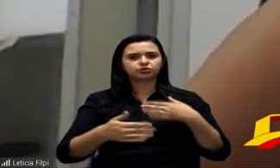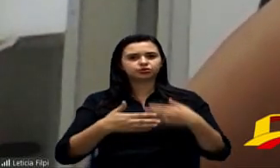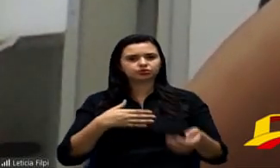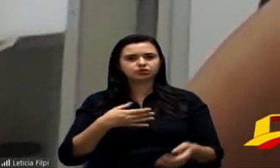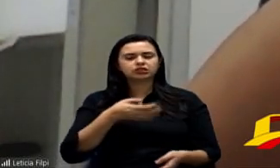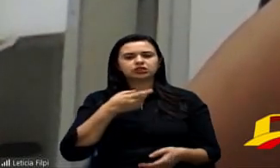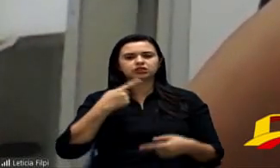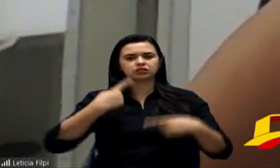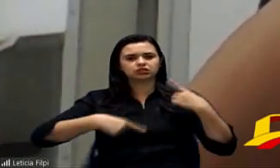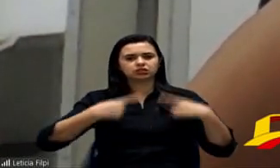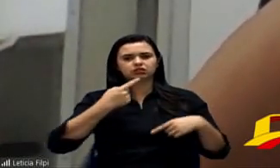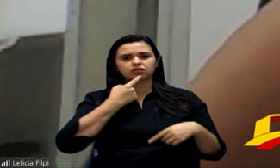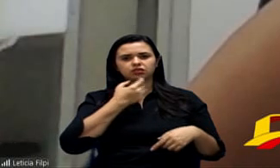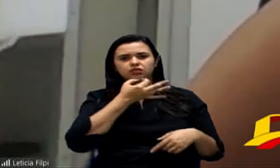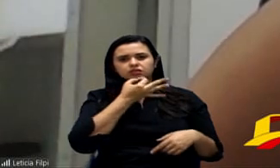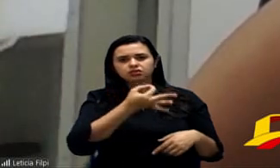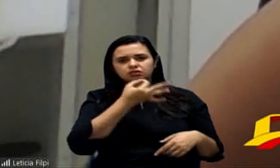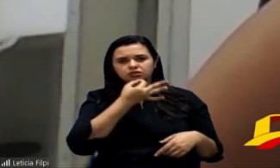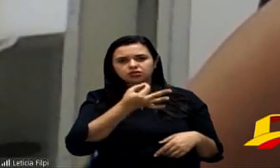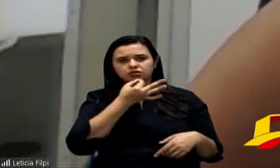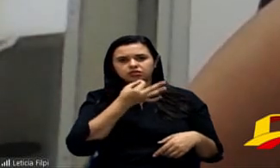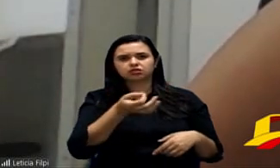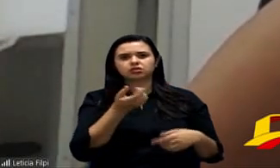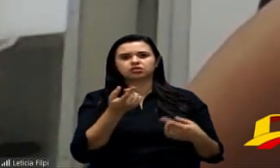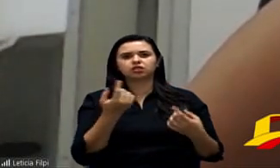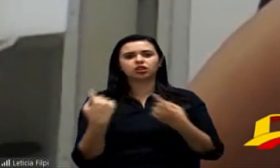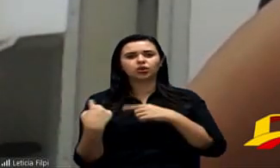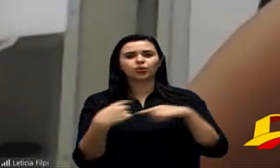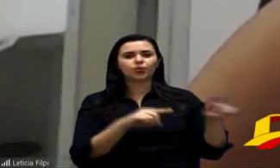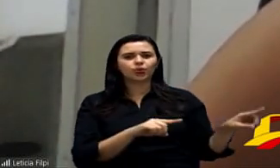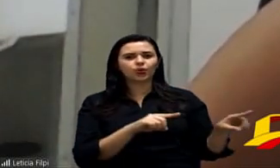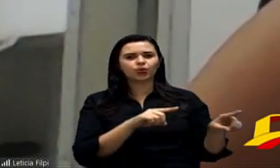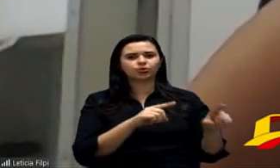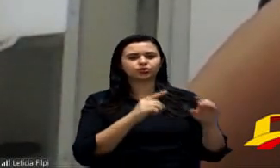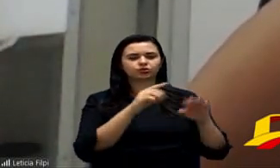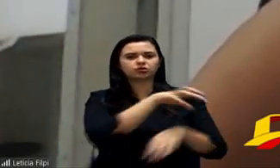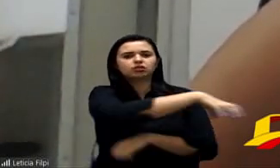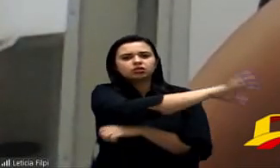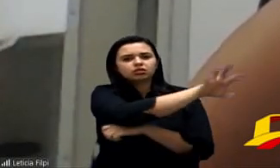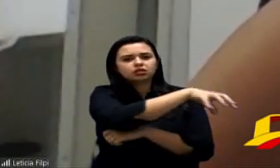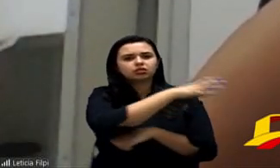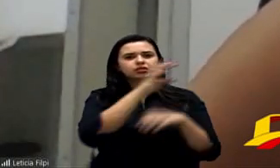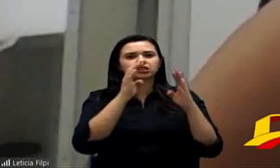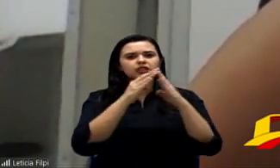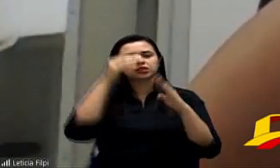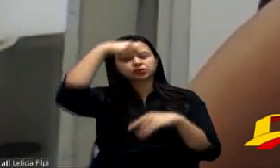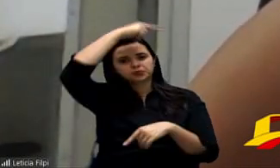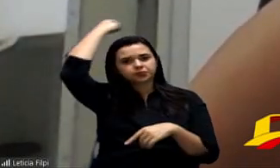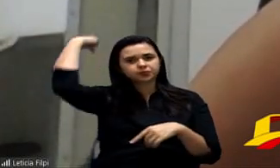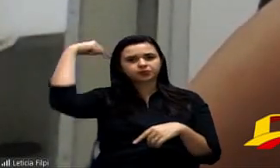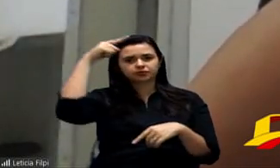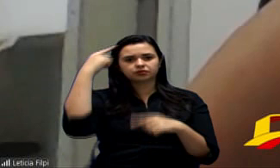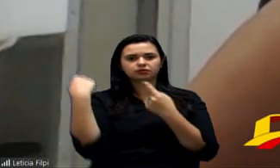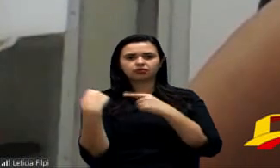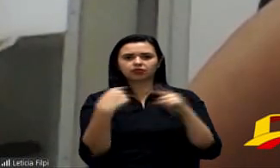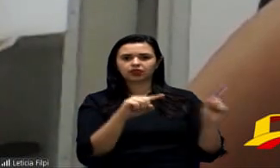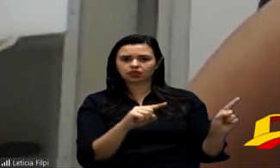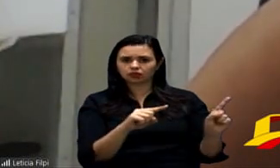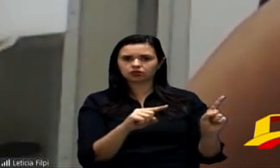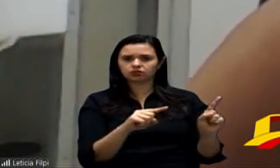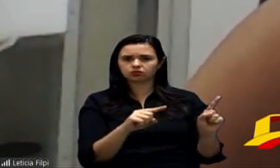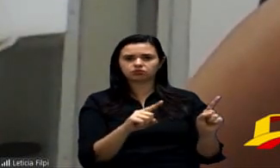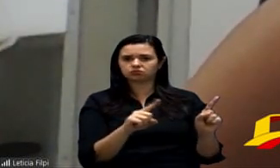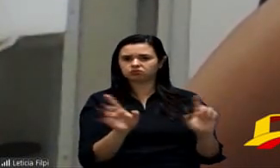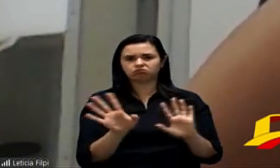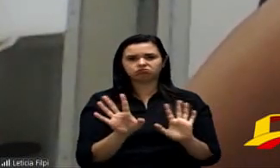santuários, em geral, são levianos. Quem critica dessa forma os santuários é porque não conhece um santuário de